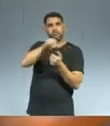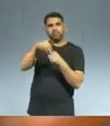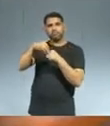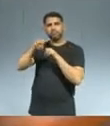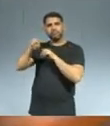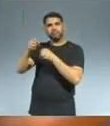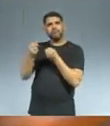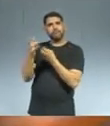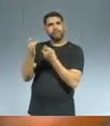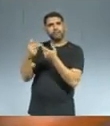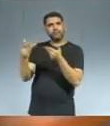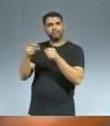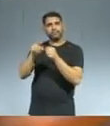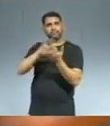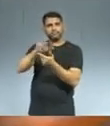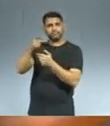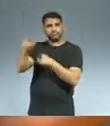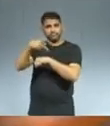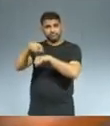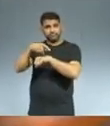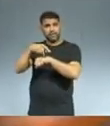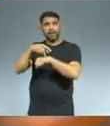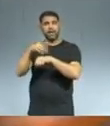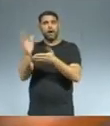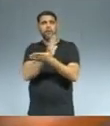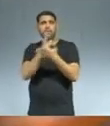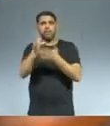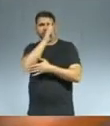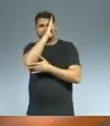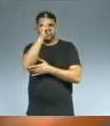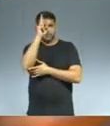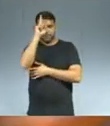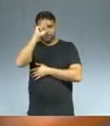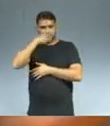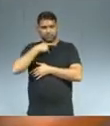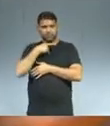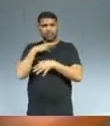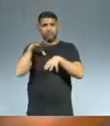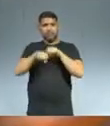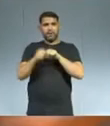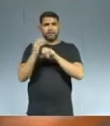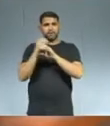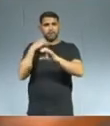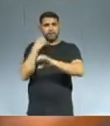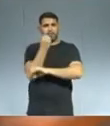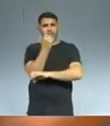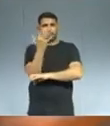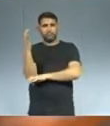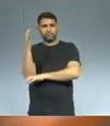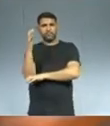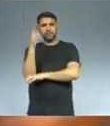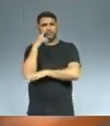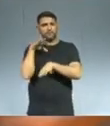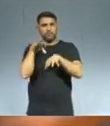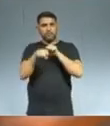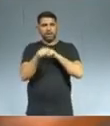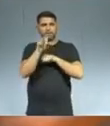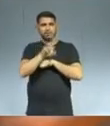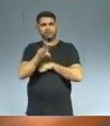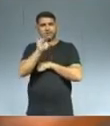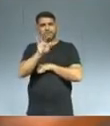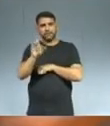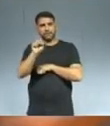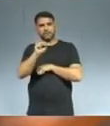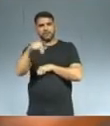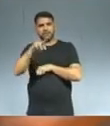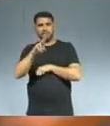interna a que o brasileiro teve que as Universidades tiveram eu sou engenheiro florestal a que formado